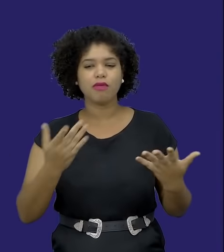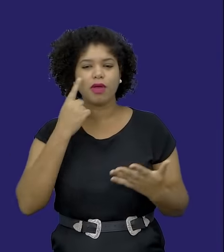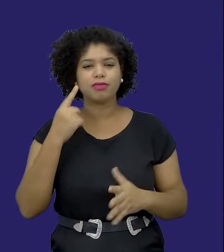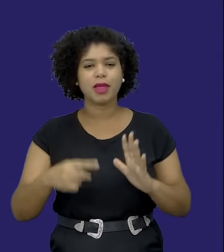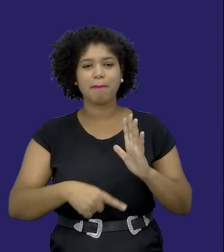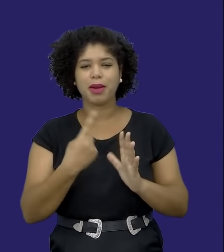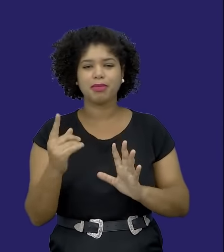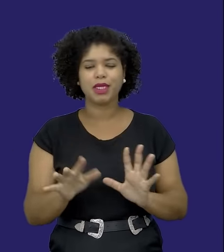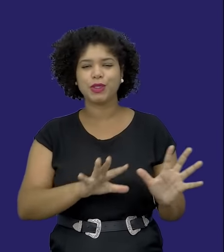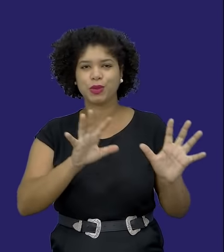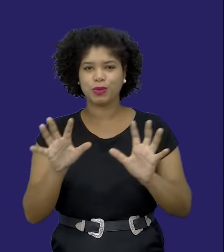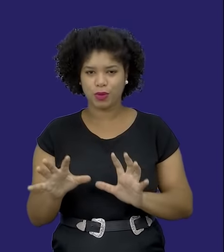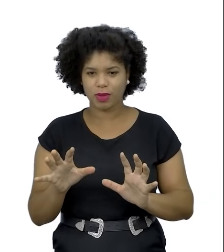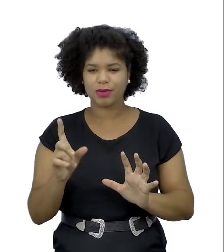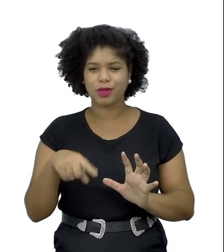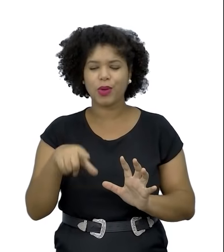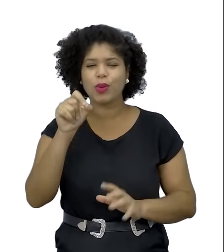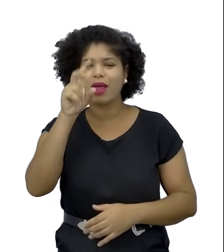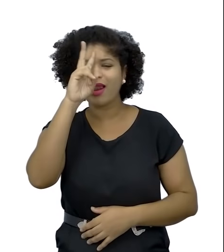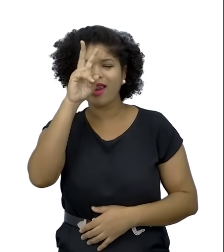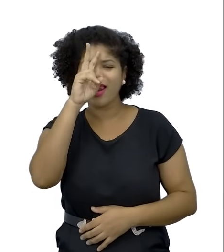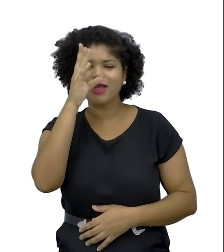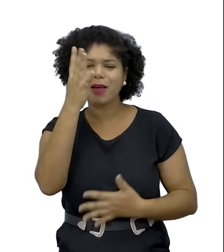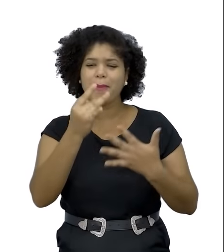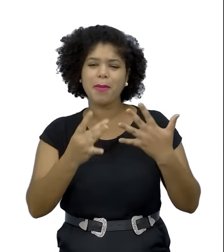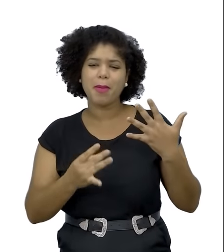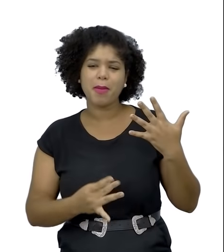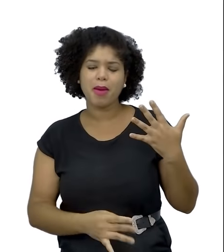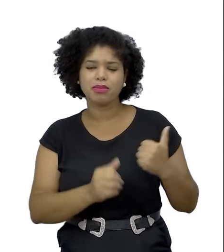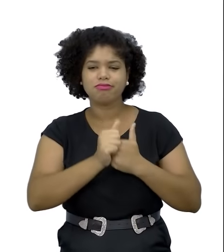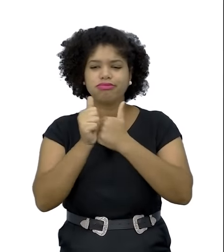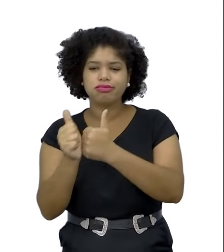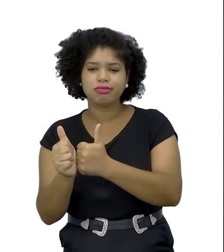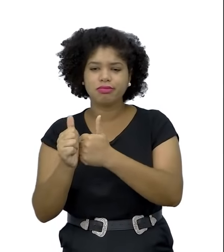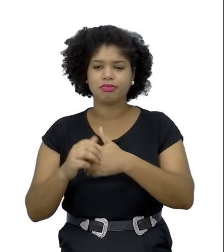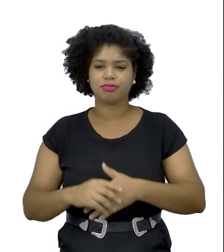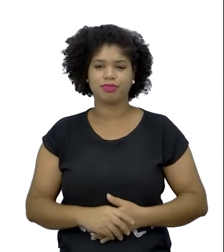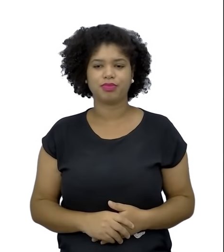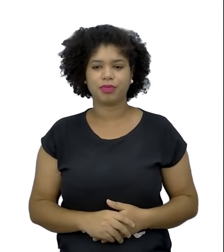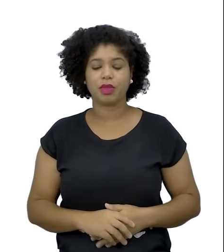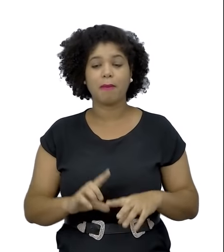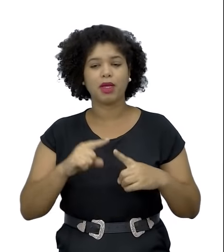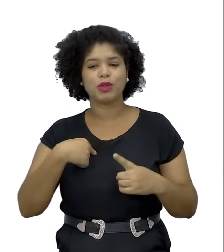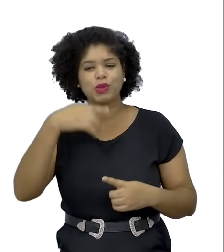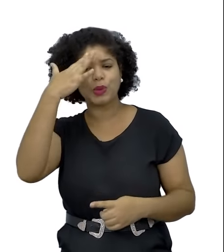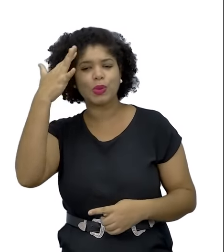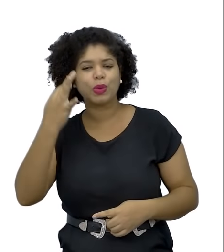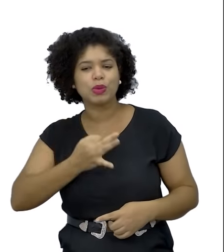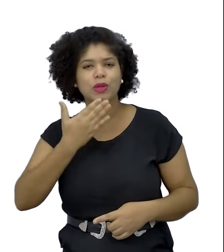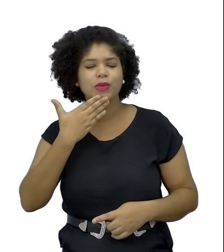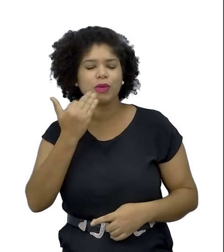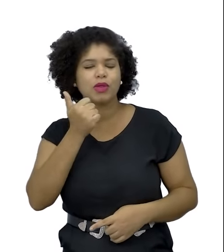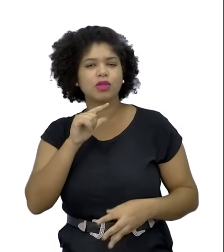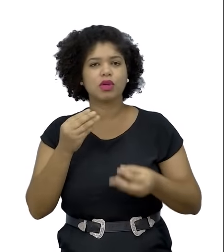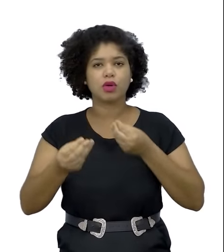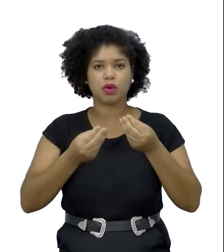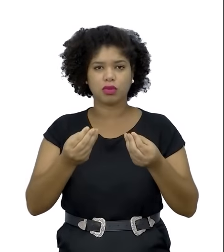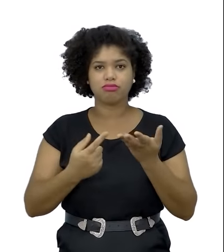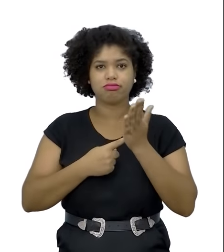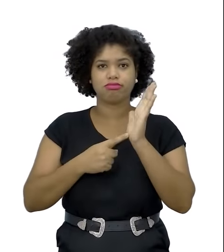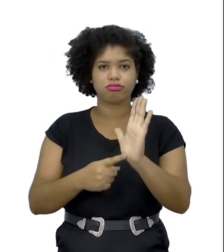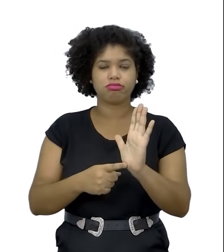primeiro momento, que é a retomada do nosso percurso. Para uma melhor compreensão,